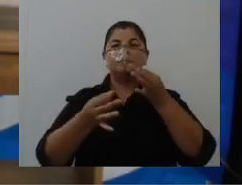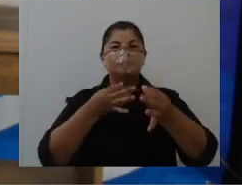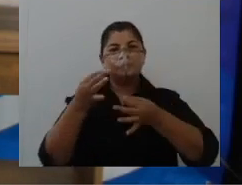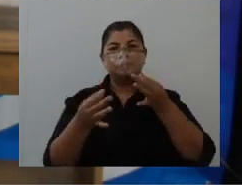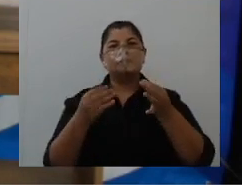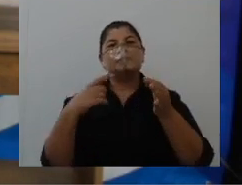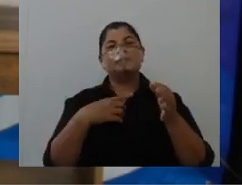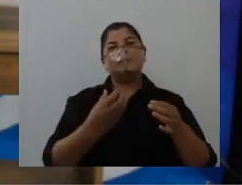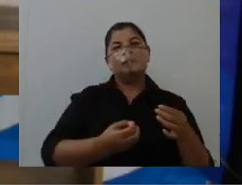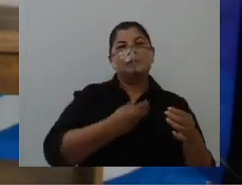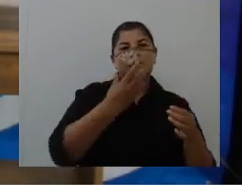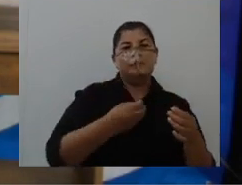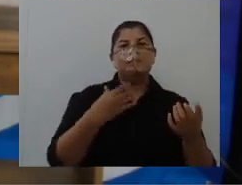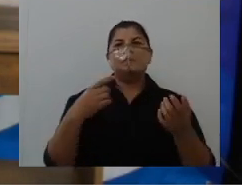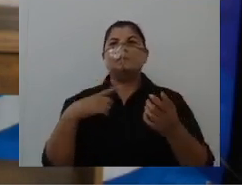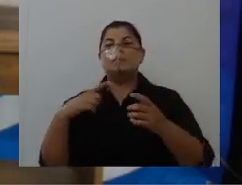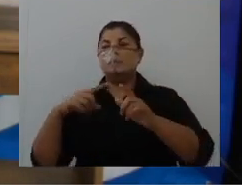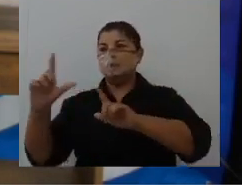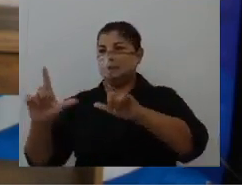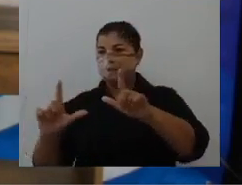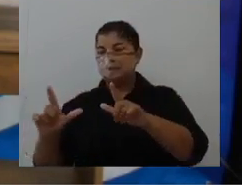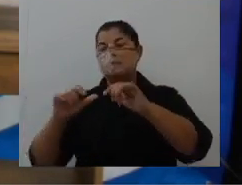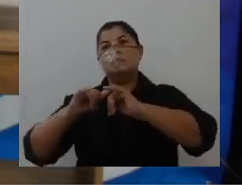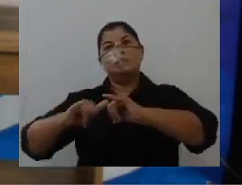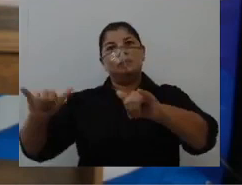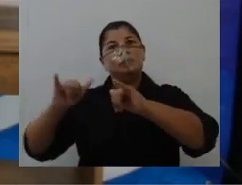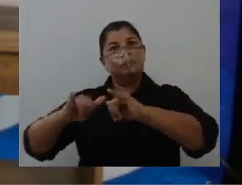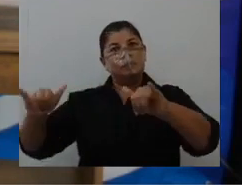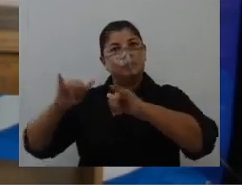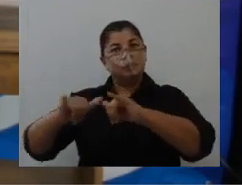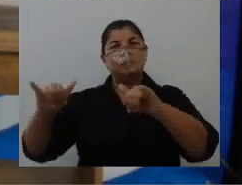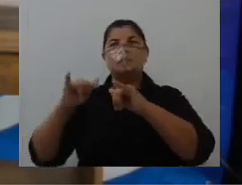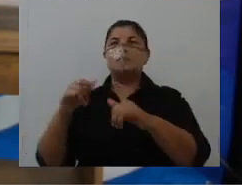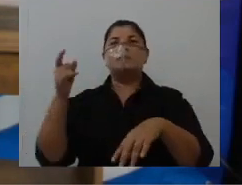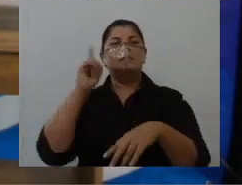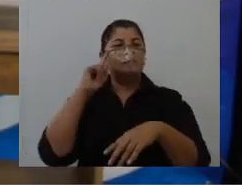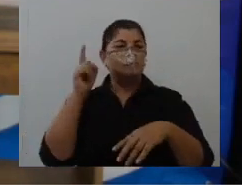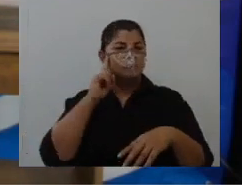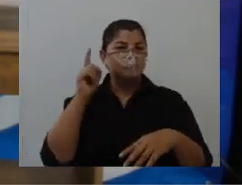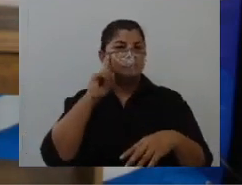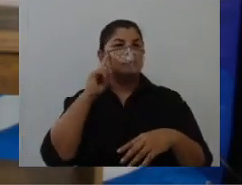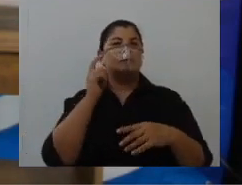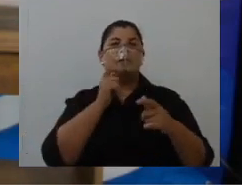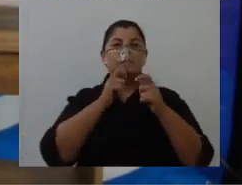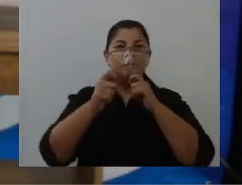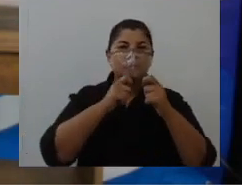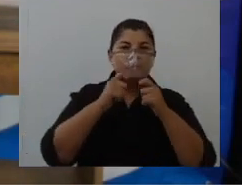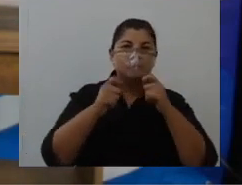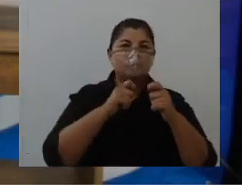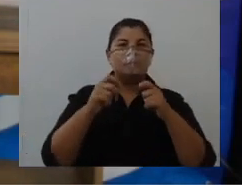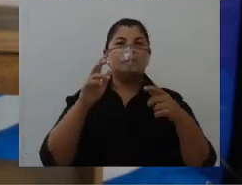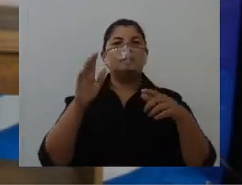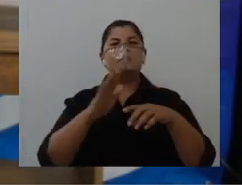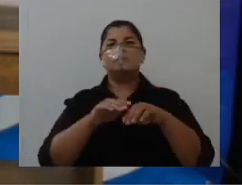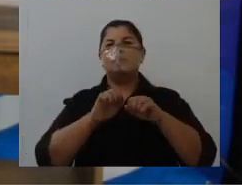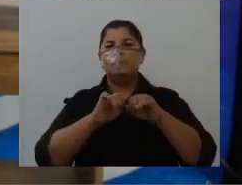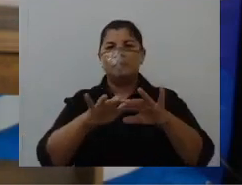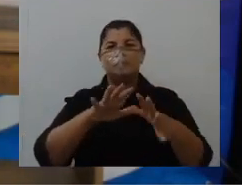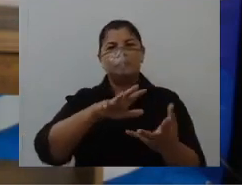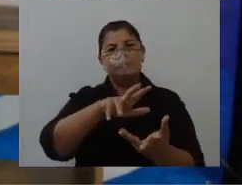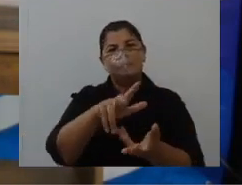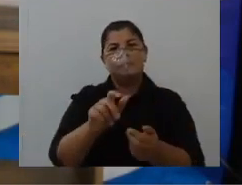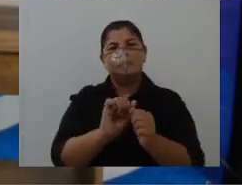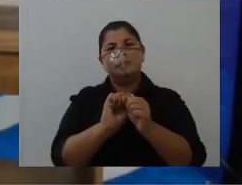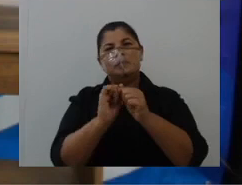também tem a notícia. Se a gente liga a televisão todo dia aí, dia todo é notícia, a reportagem sobre a questão da pandemia, do